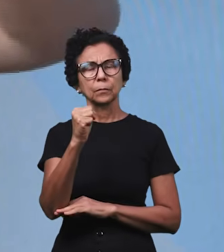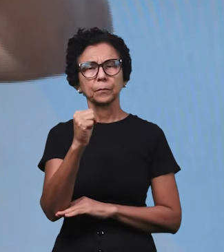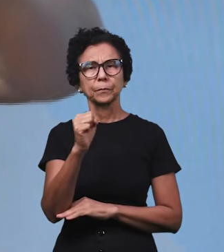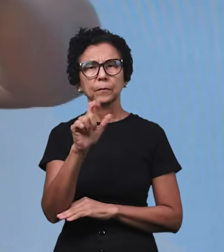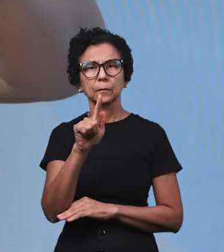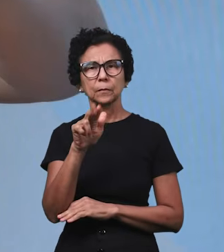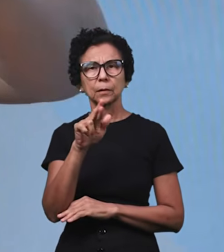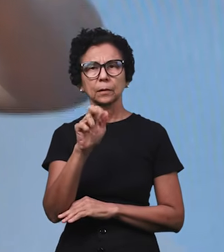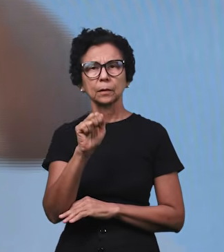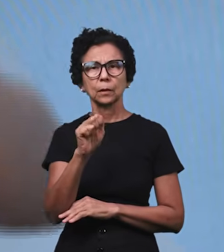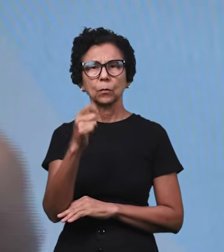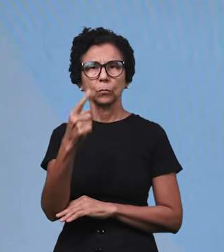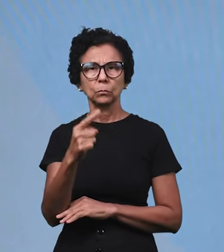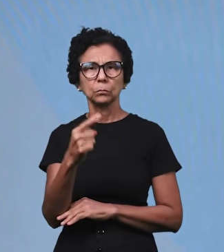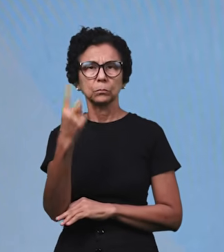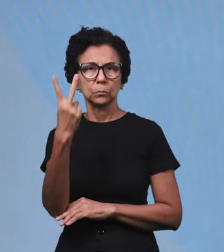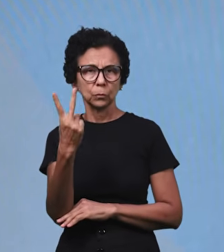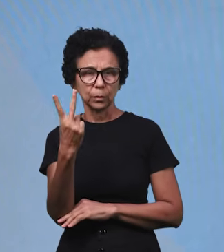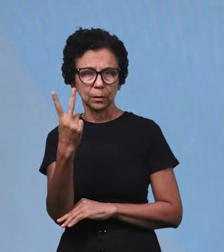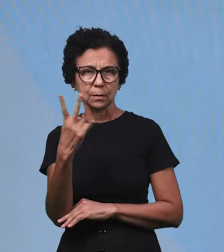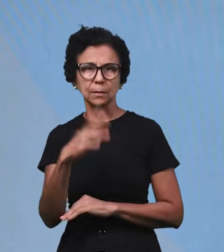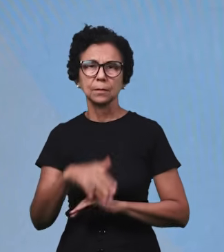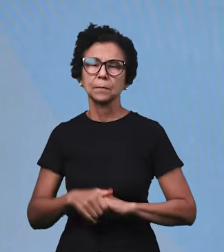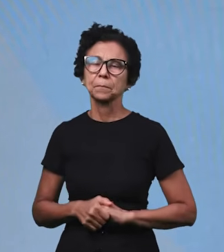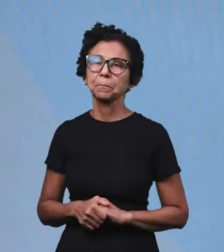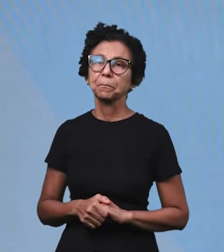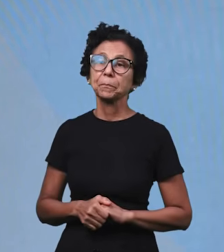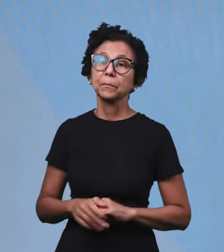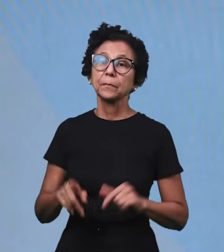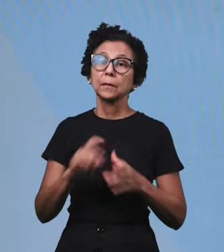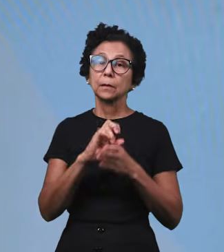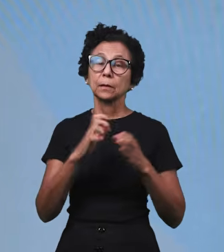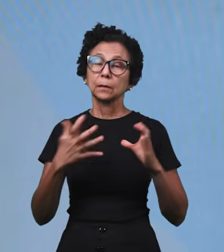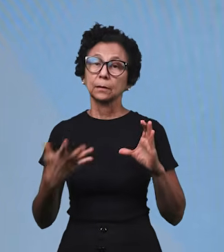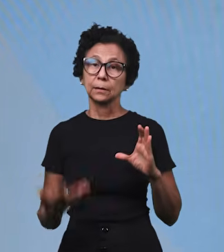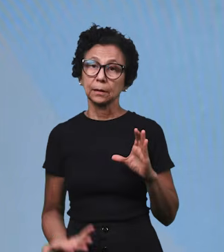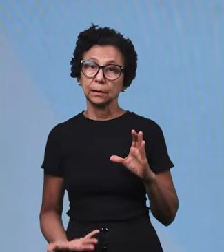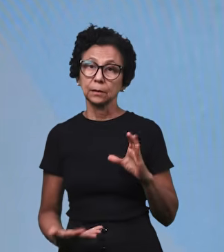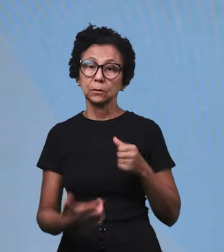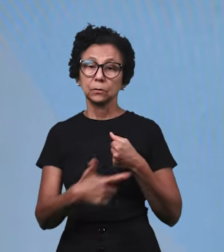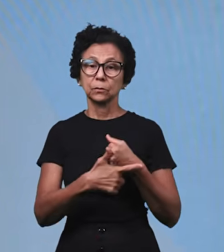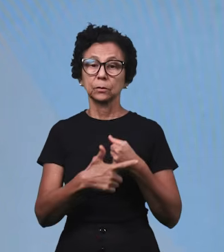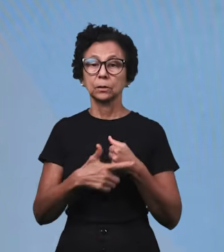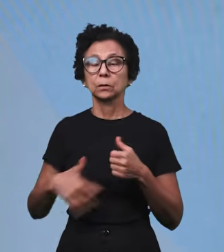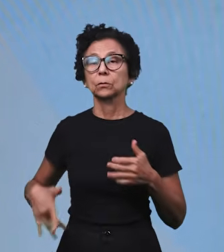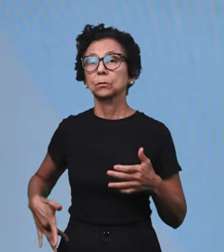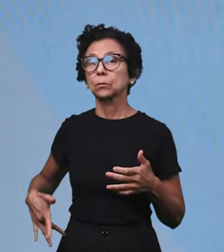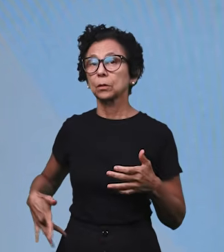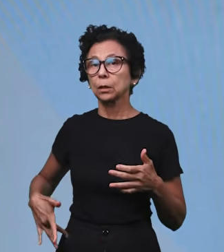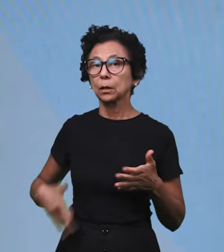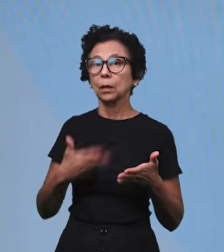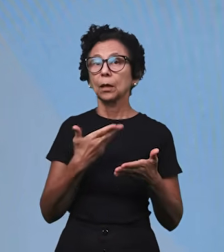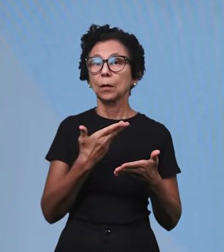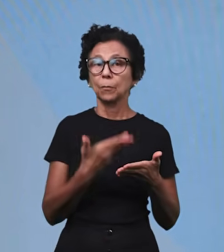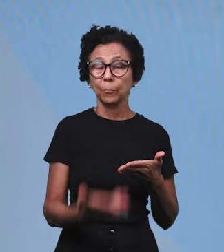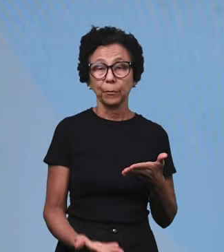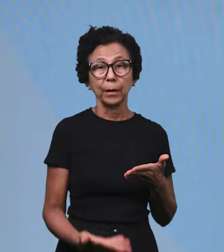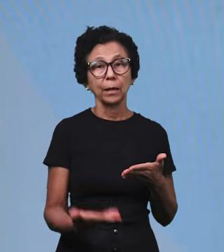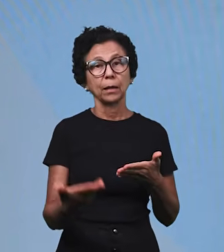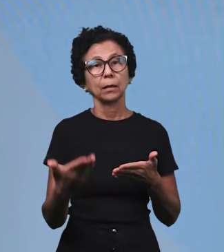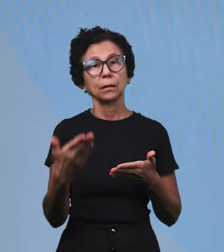1 e grau 2. E a gente, assim, é característico, né, que a perda de função renal importante,